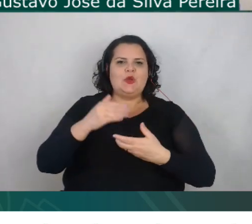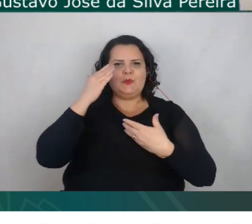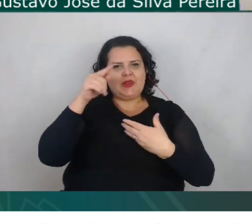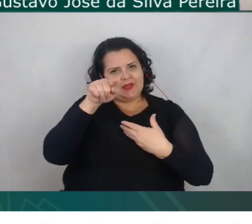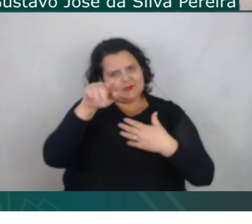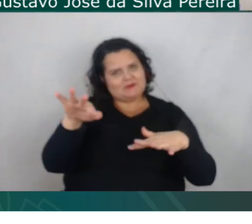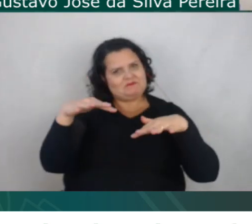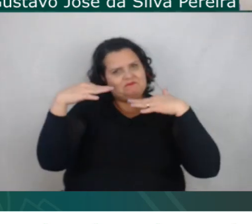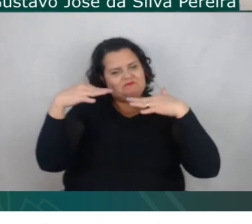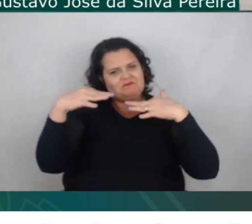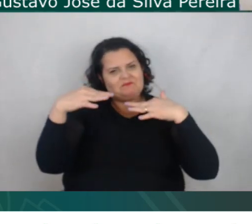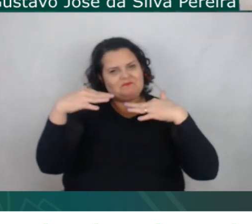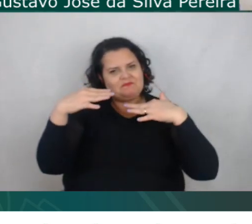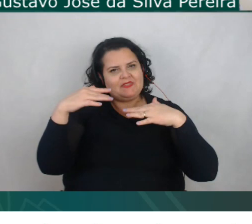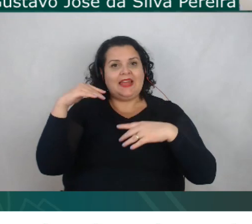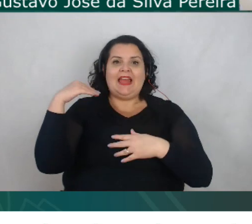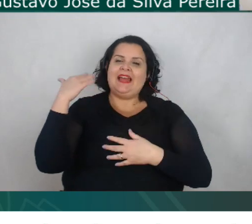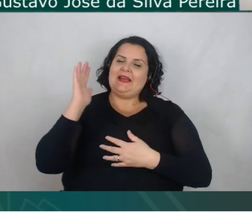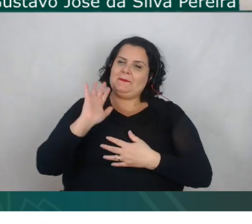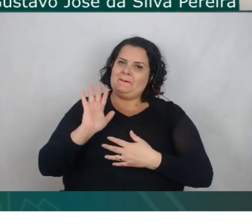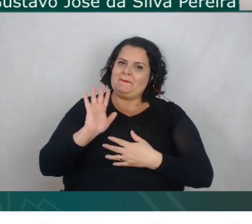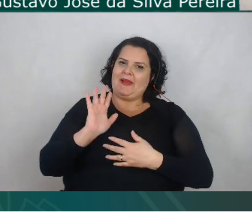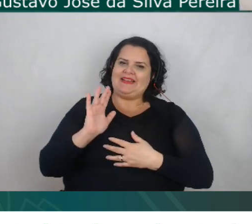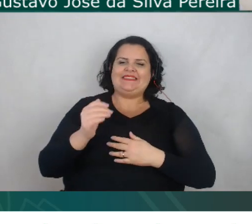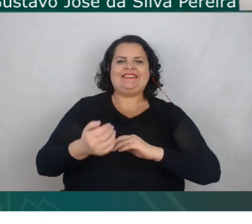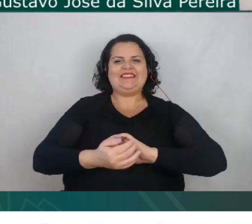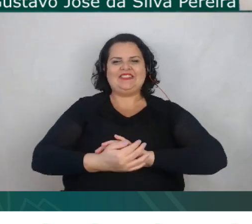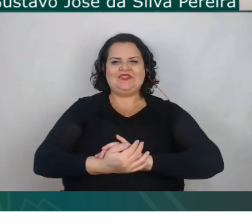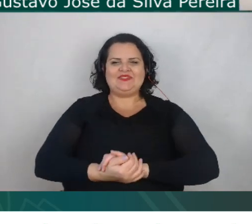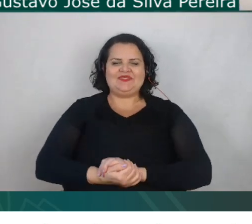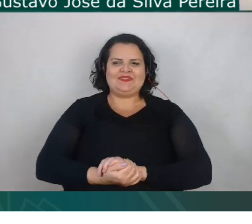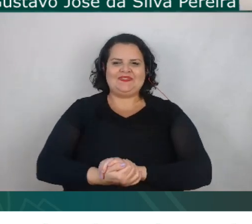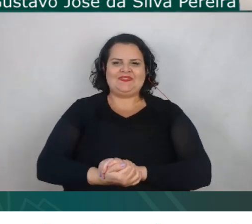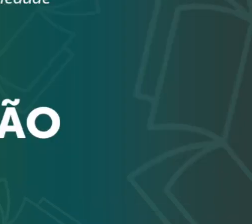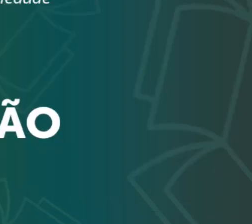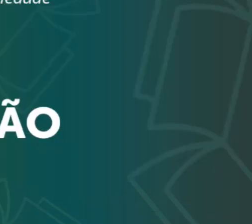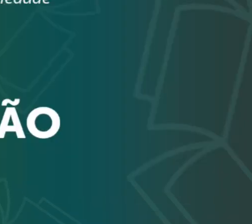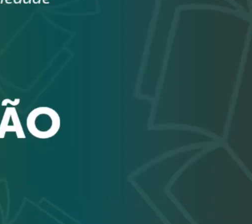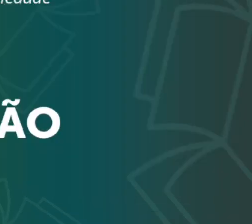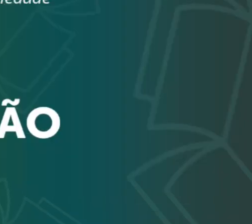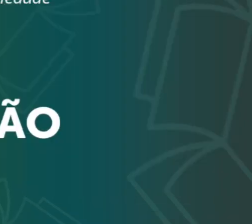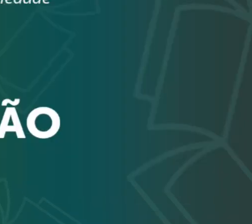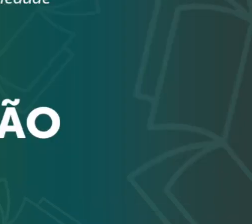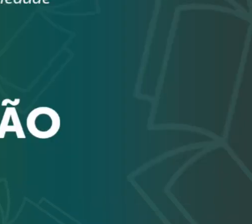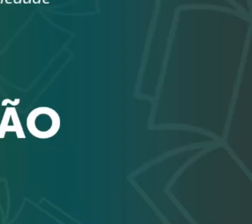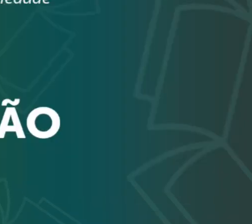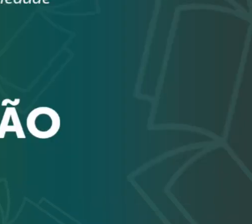e até a próxima. Tchau. Tchau.